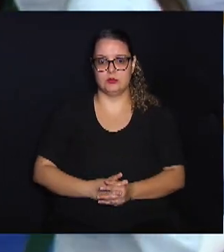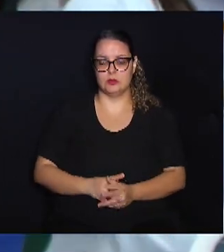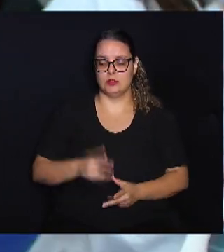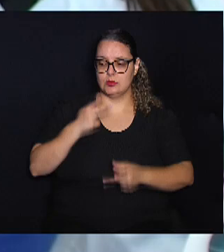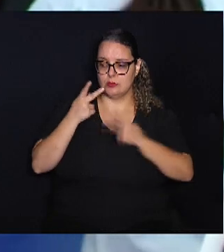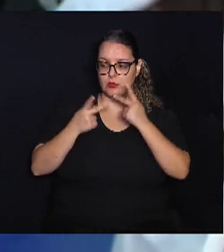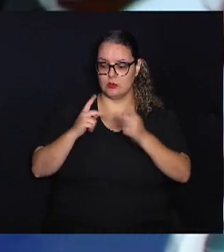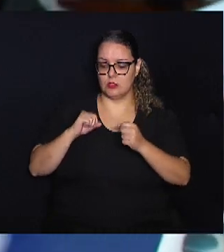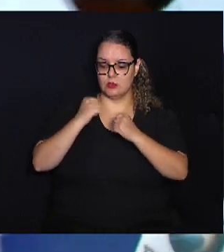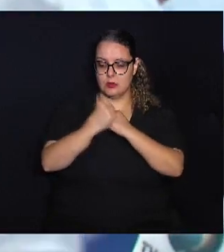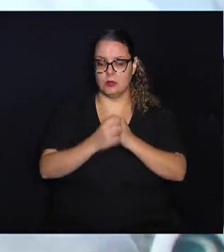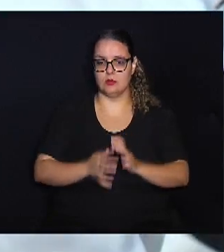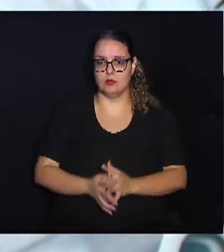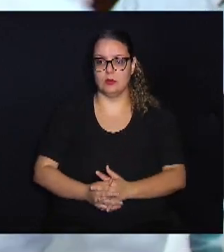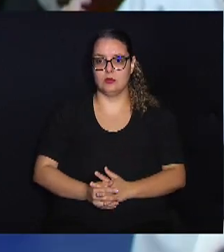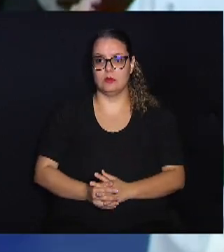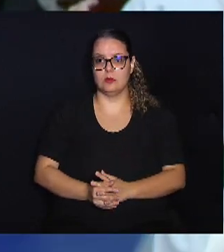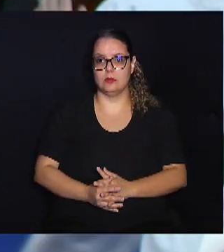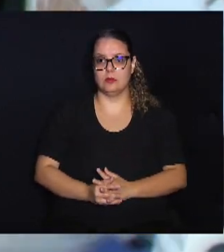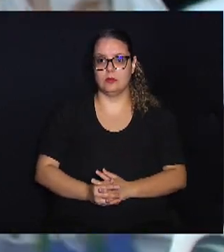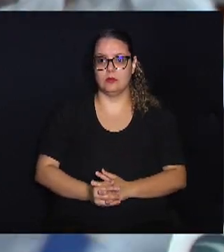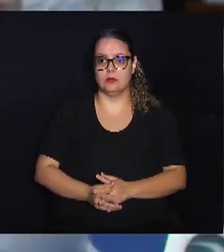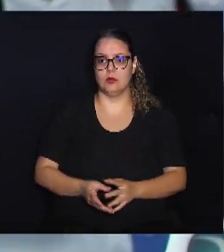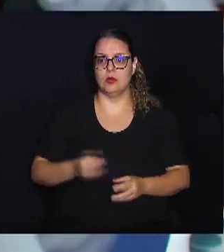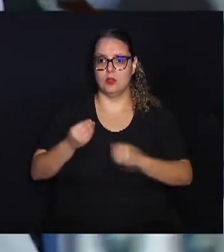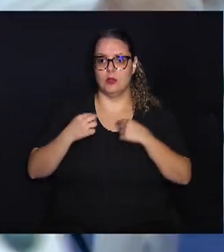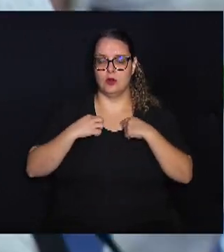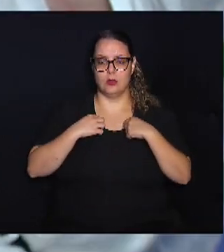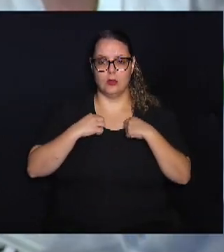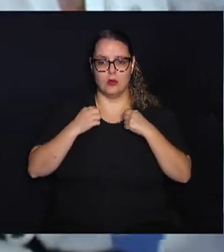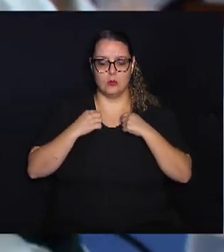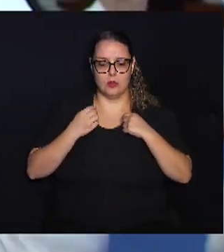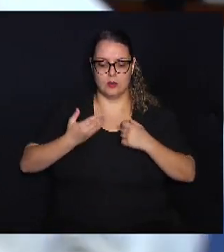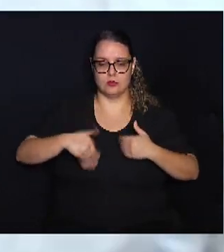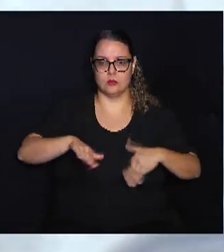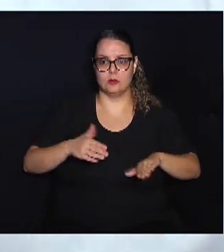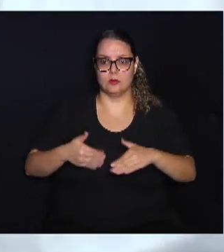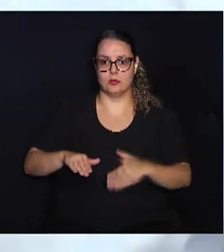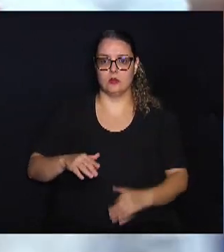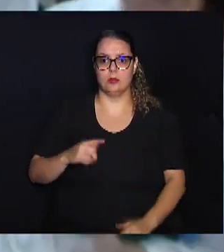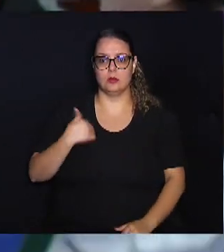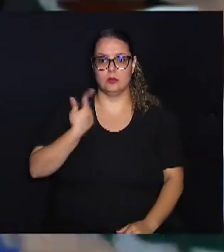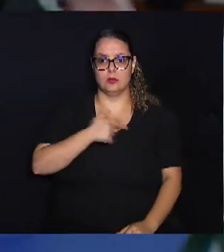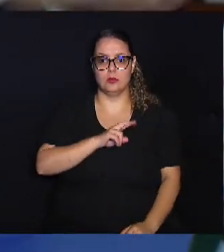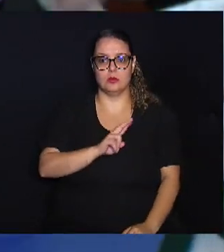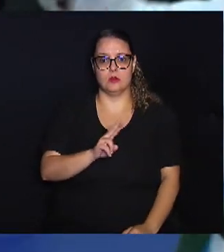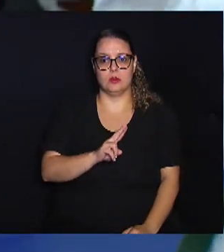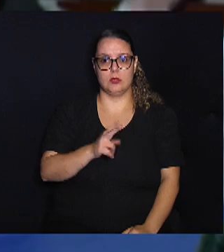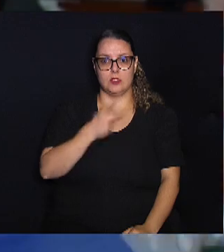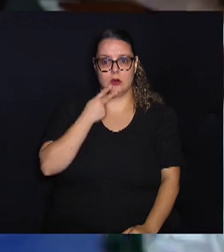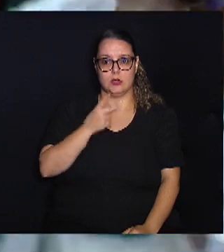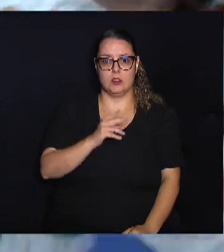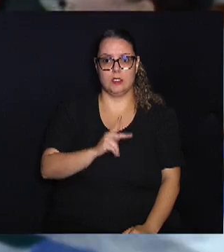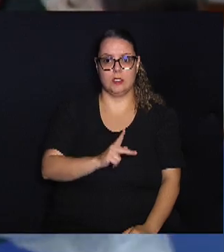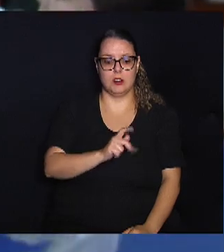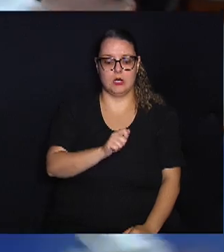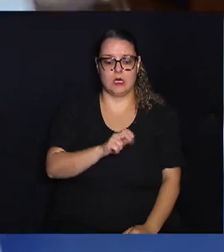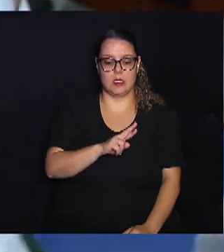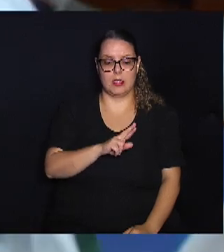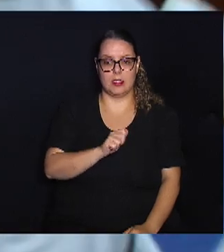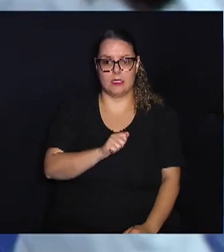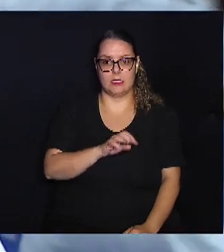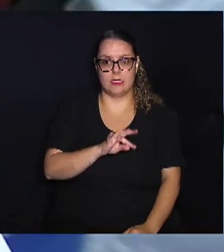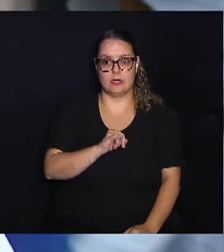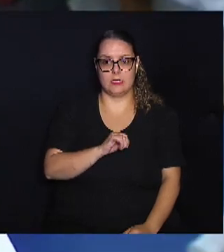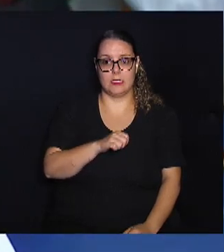da proteção, né? Além disso, como que chama a vestimenta do karateka? A gente chama tradicionalmente de karate-gi,